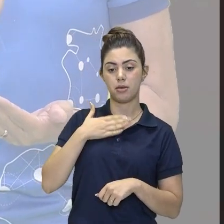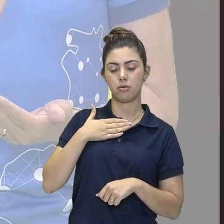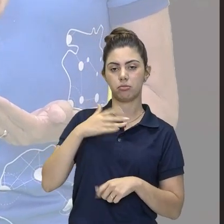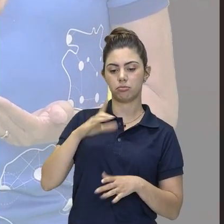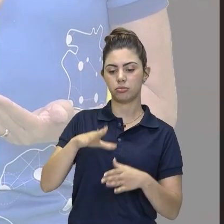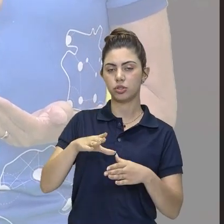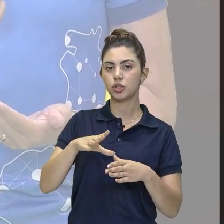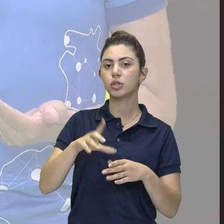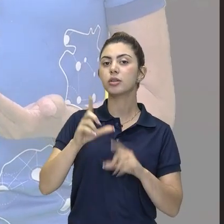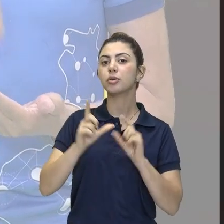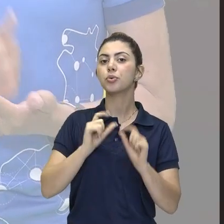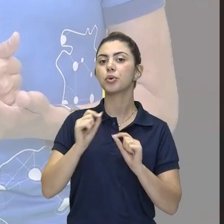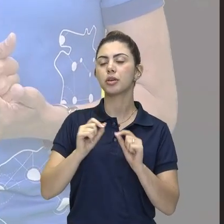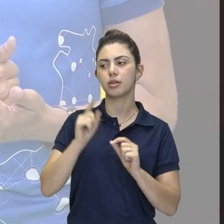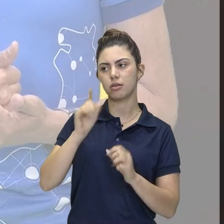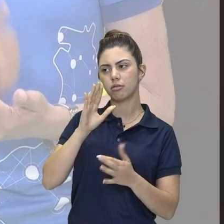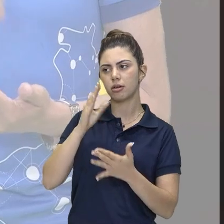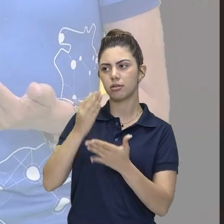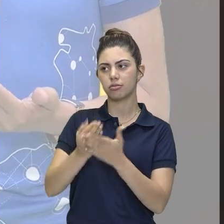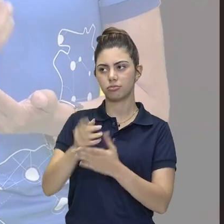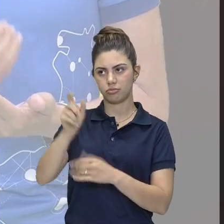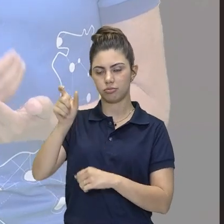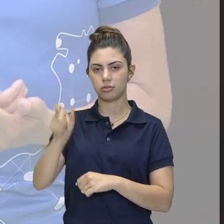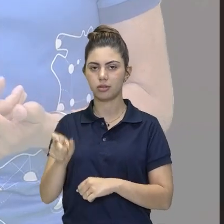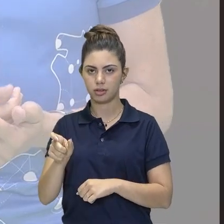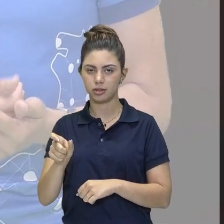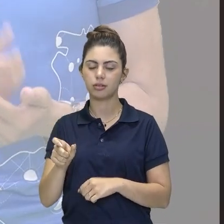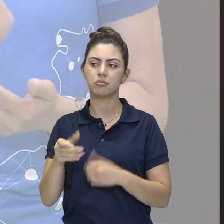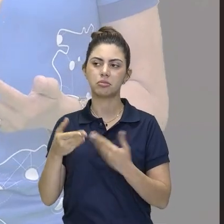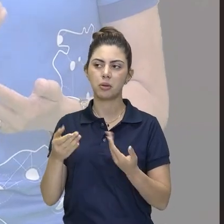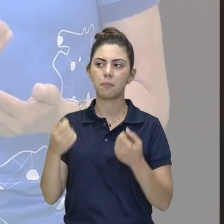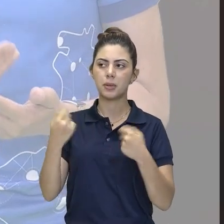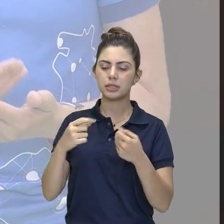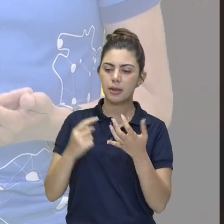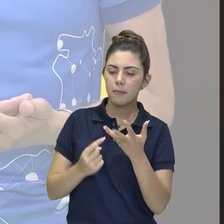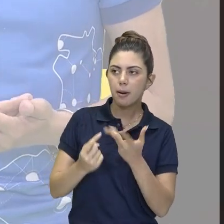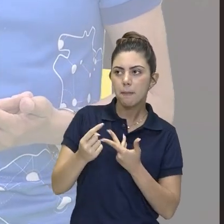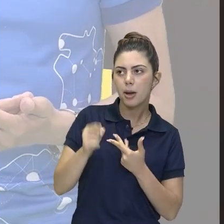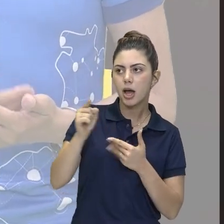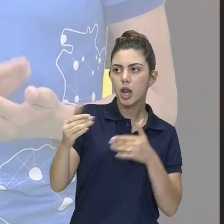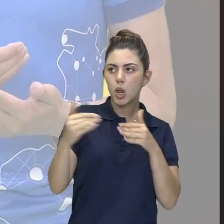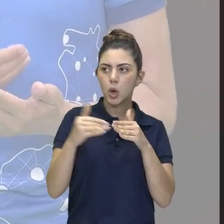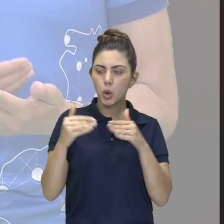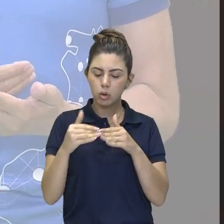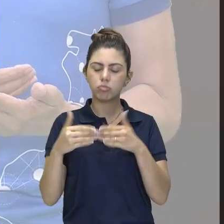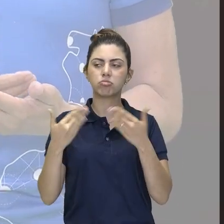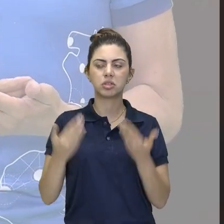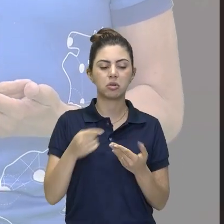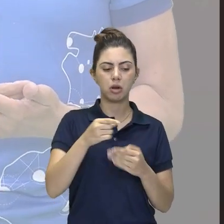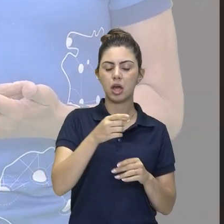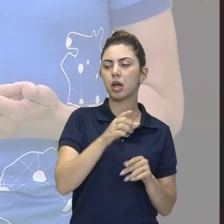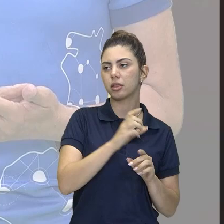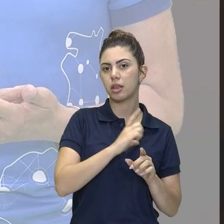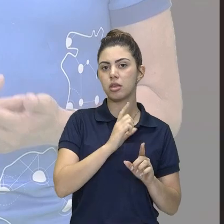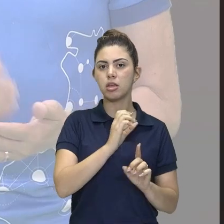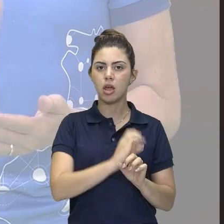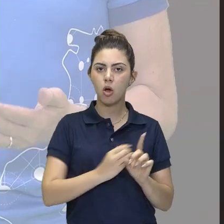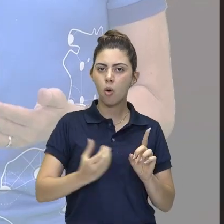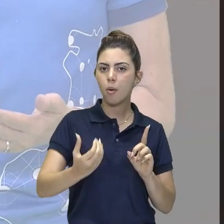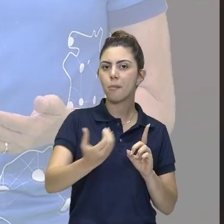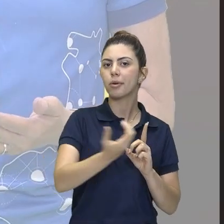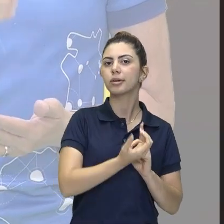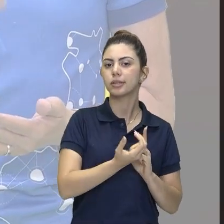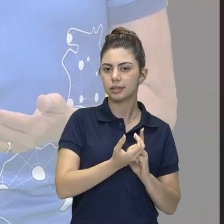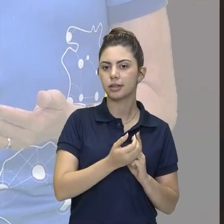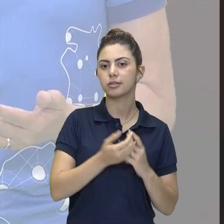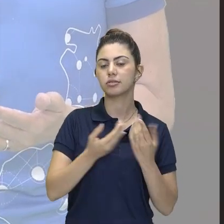aquilo que eu acredito que seja necessário para a minha comunidade, para a minha coletividade.